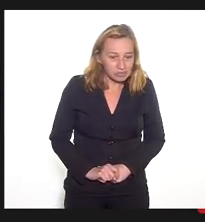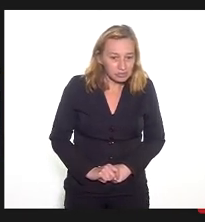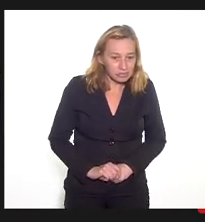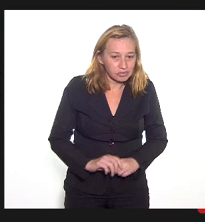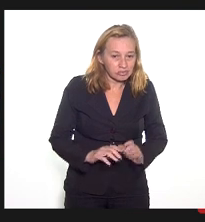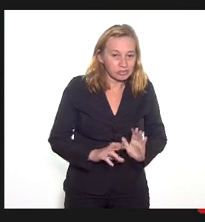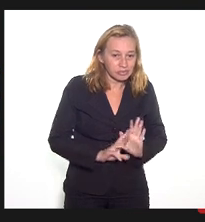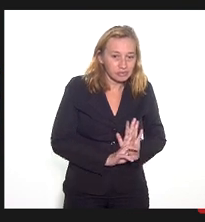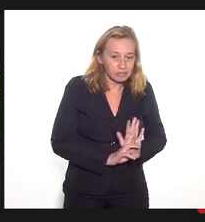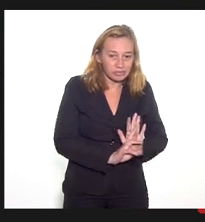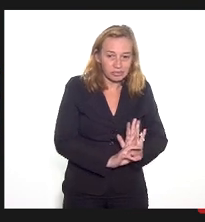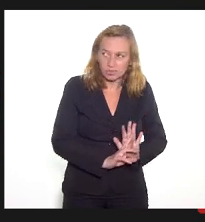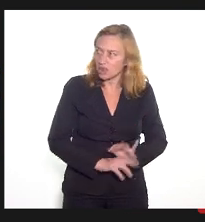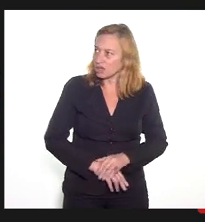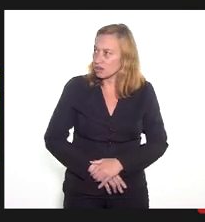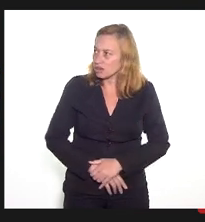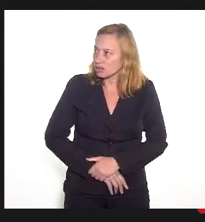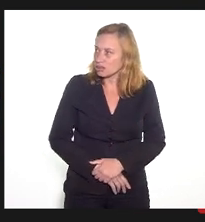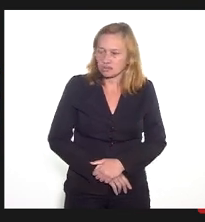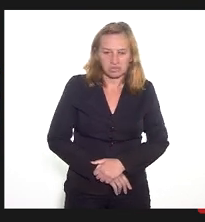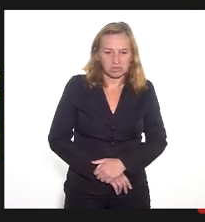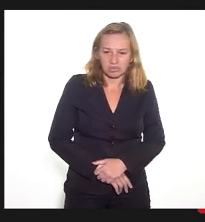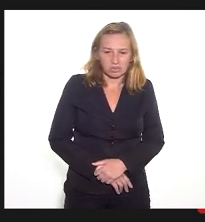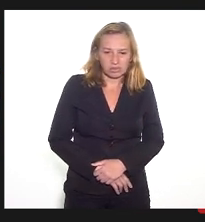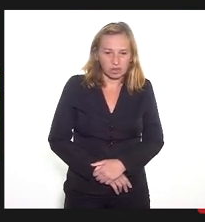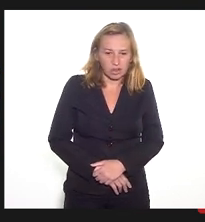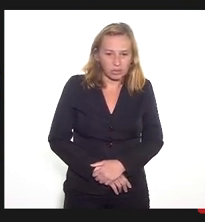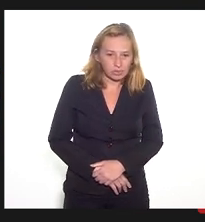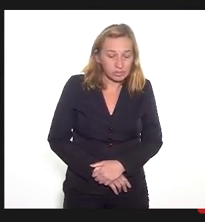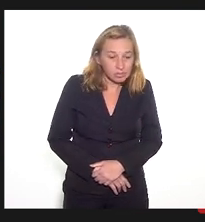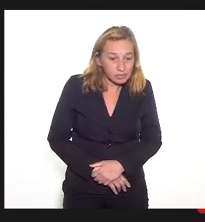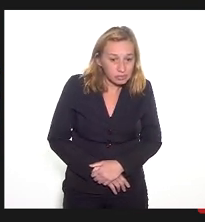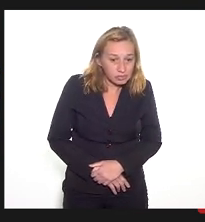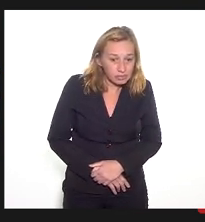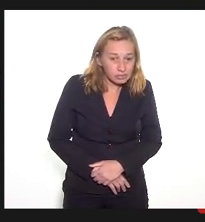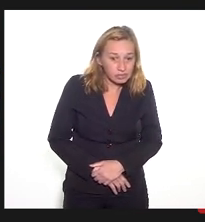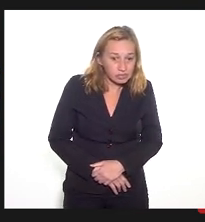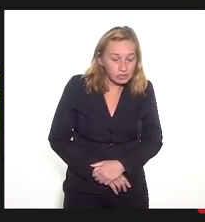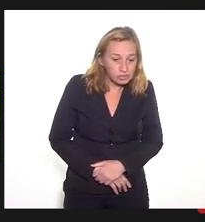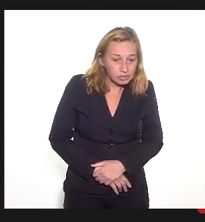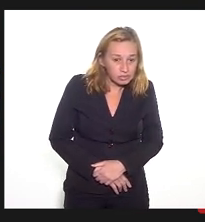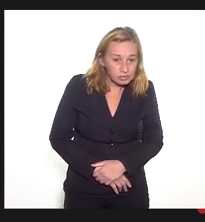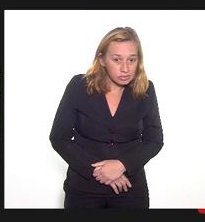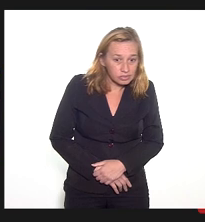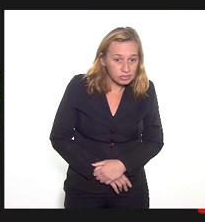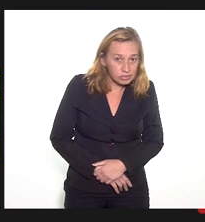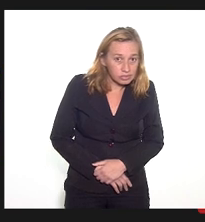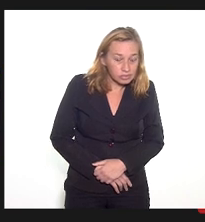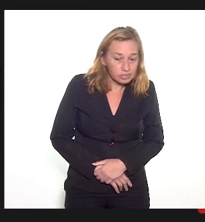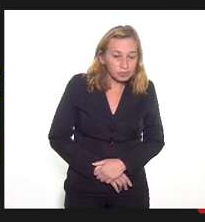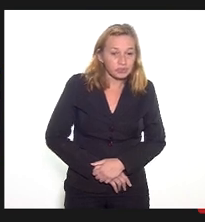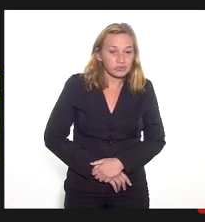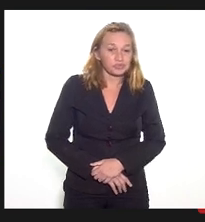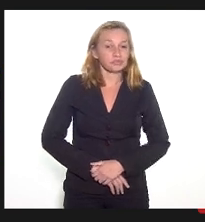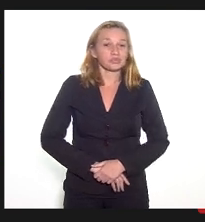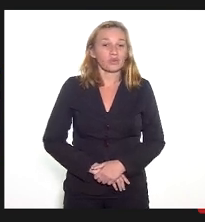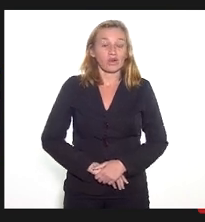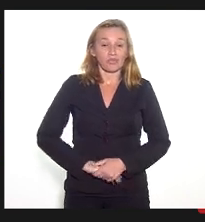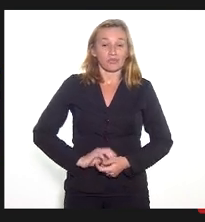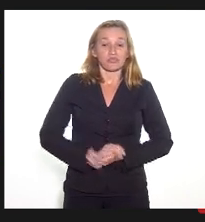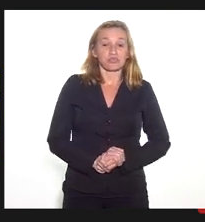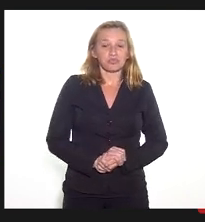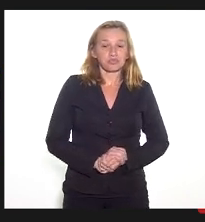todas as pautas que a gente está trazendo para essa frente, que vocês estão trazendo. Então, essa frente tem que ser um fórum de exatamente juntar tudo isso,